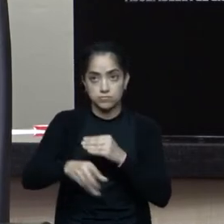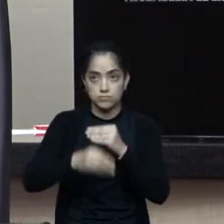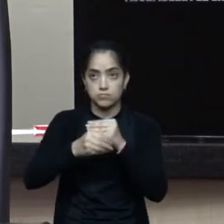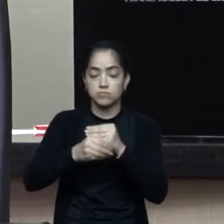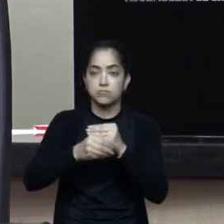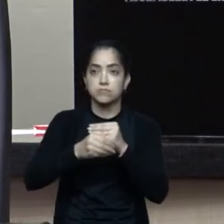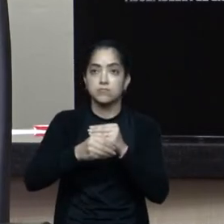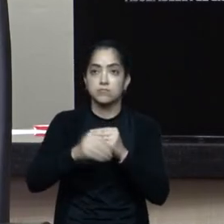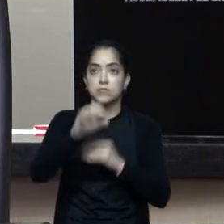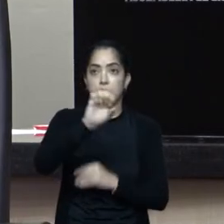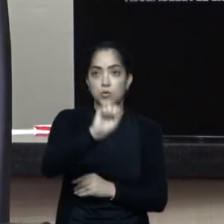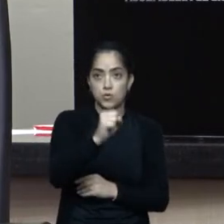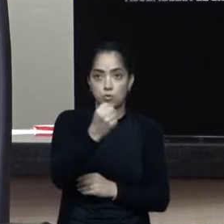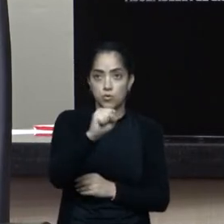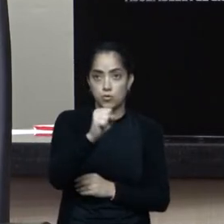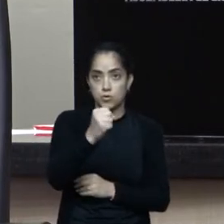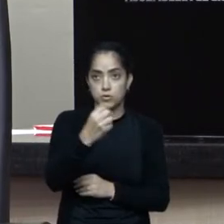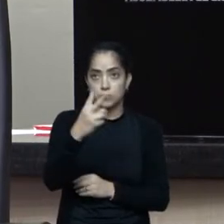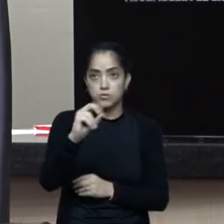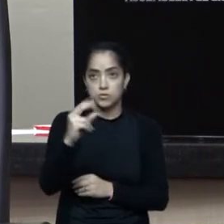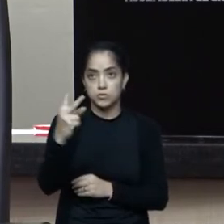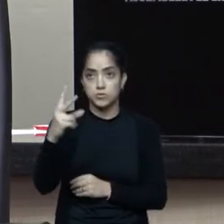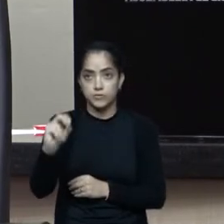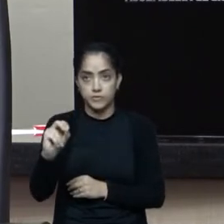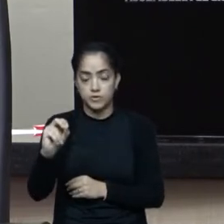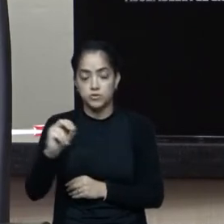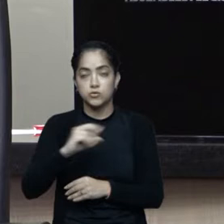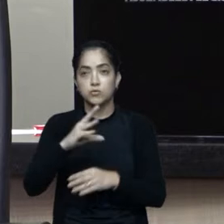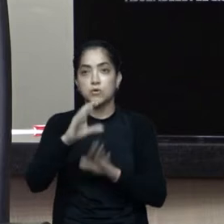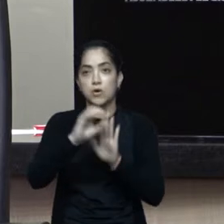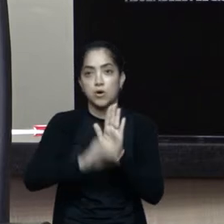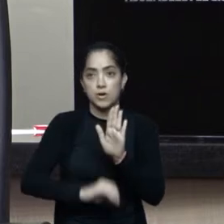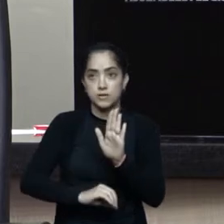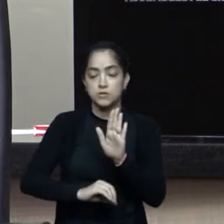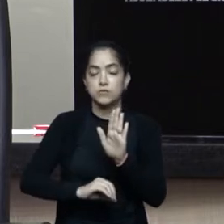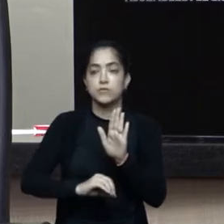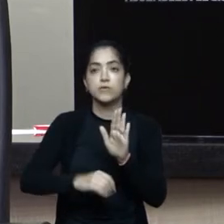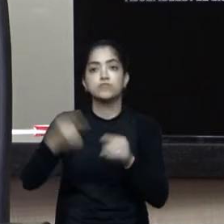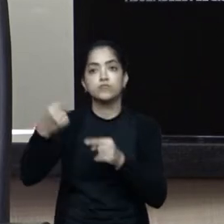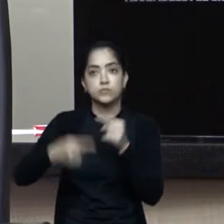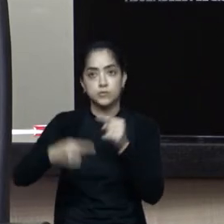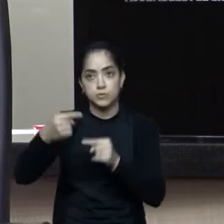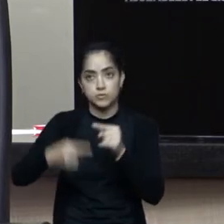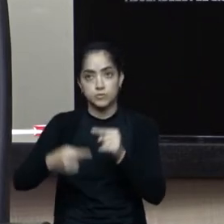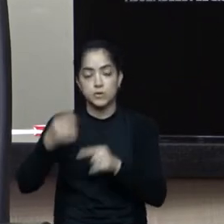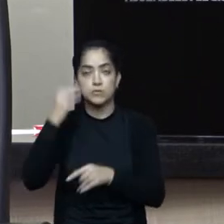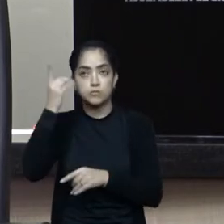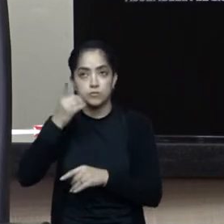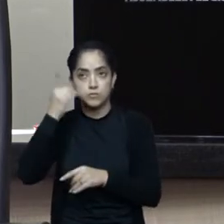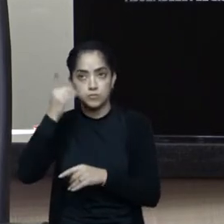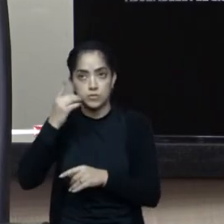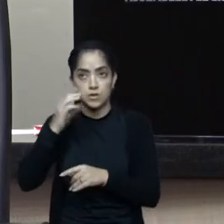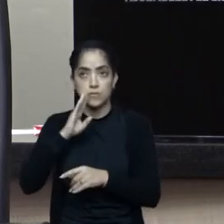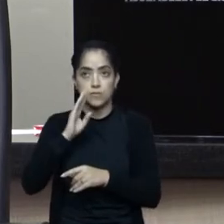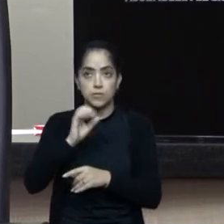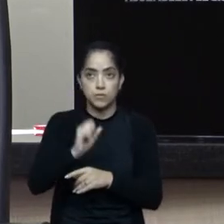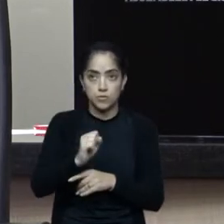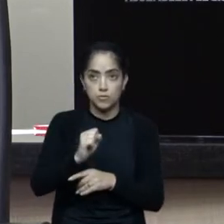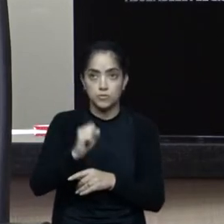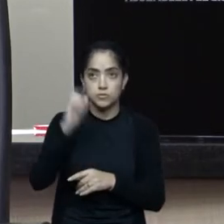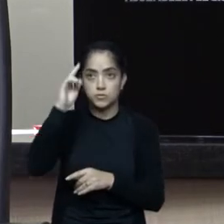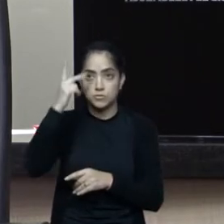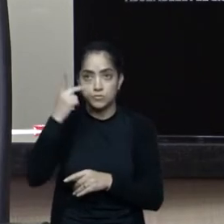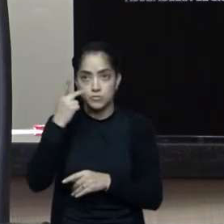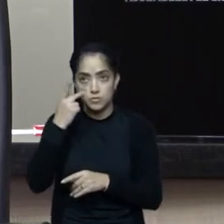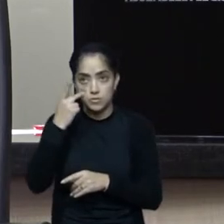número 8/2020. Ex officio, após ser discutido pelos senhores deputados Bruno Souza, Milton Alves e